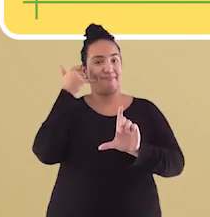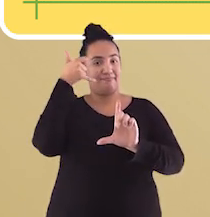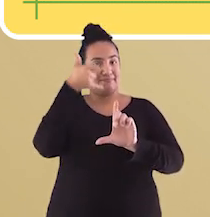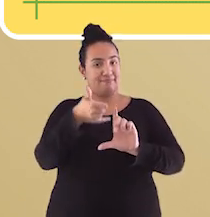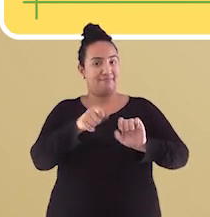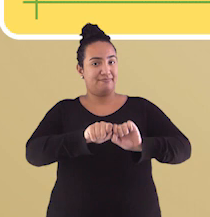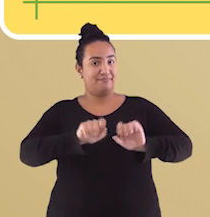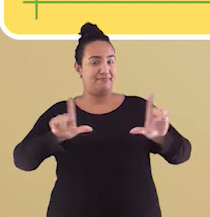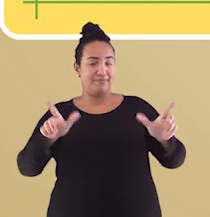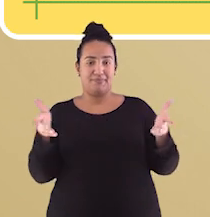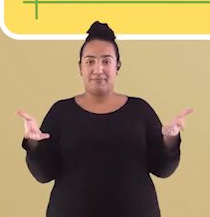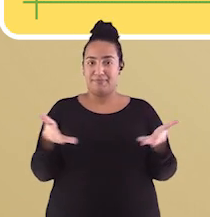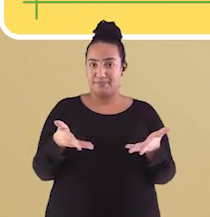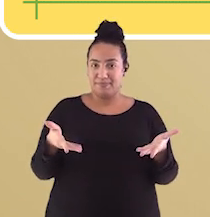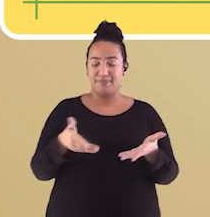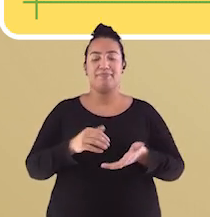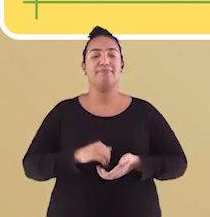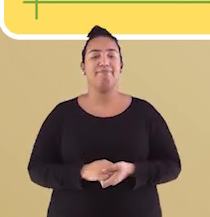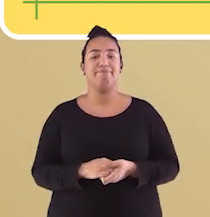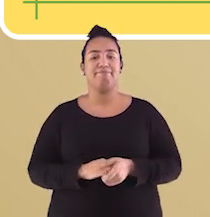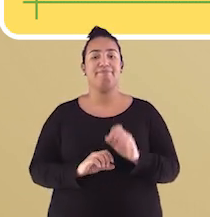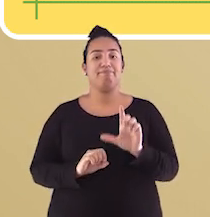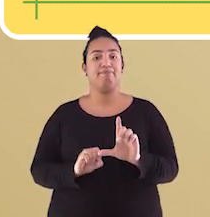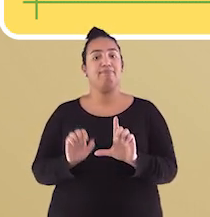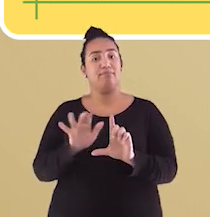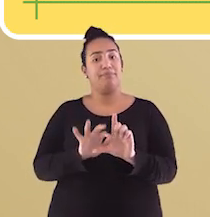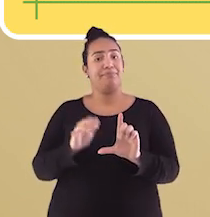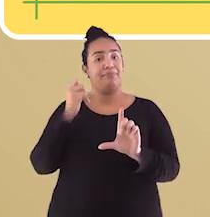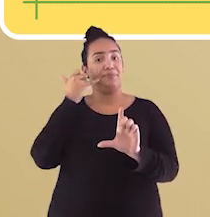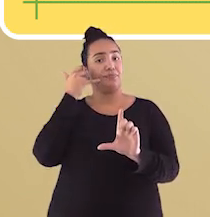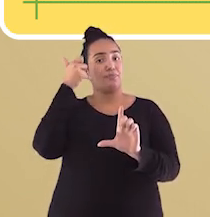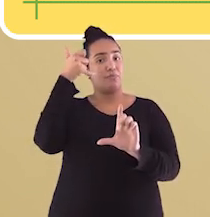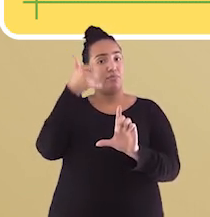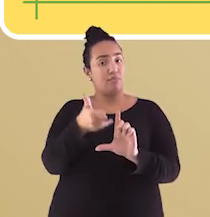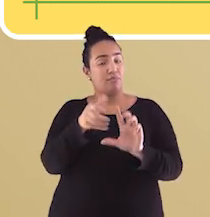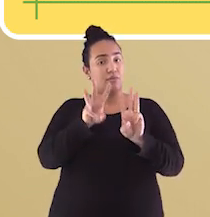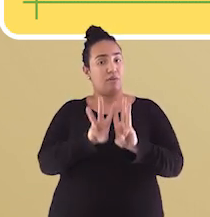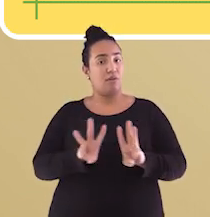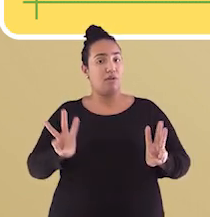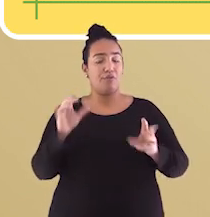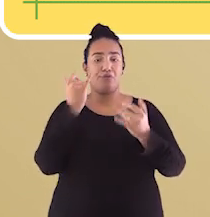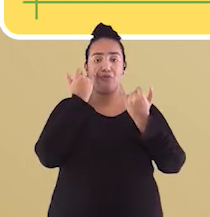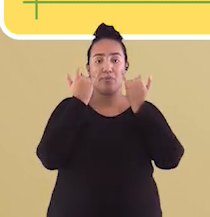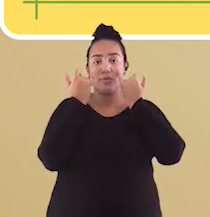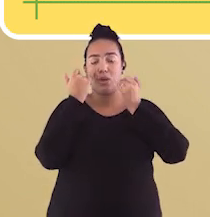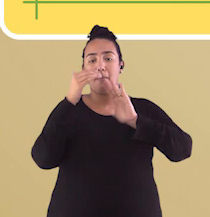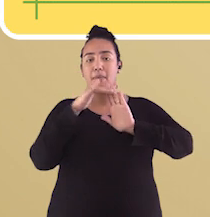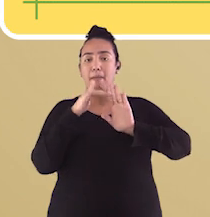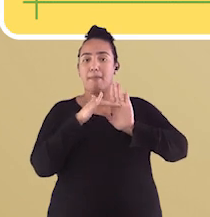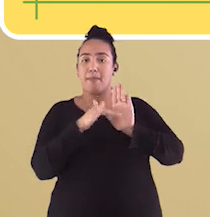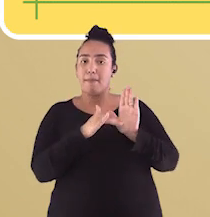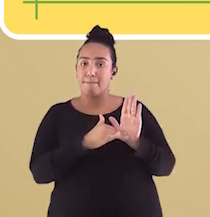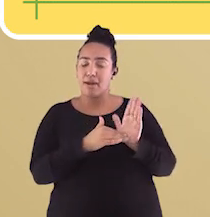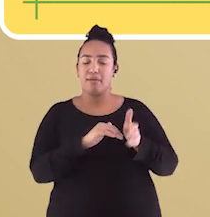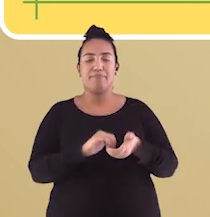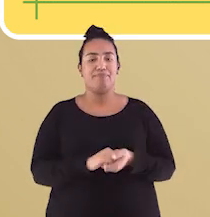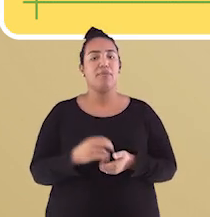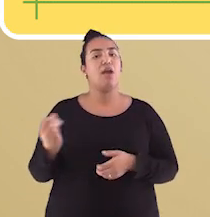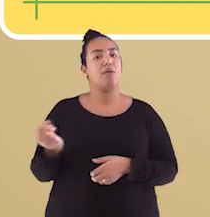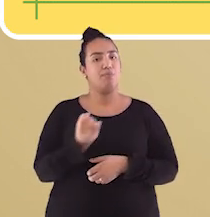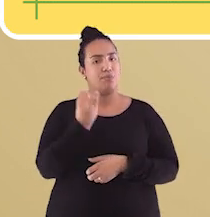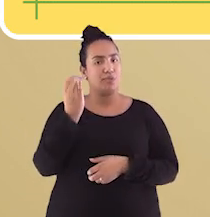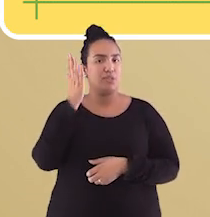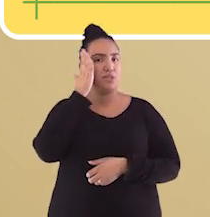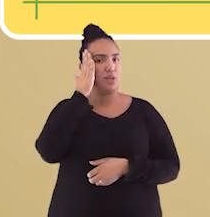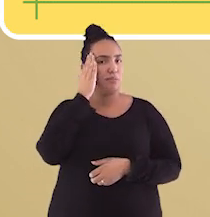sua tela. É só apontar a câmera do celular e clicar no link para preencher o formulário de presença. É muito